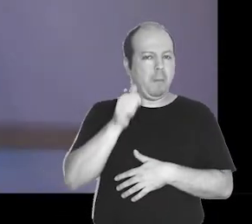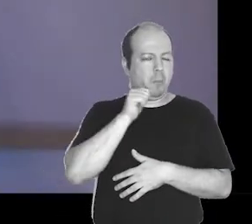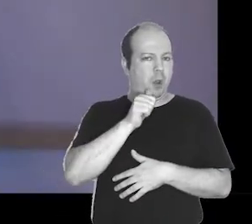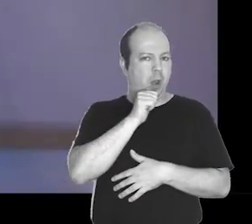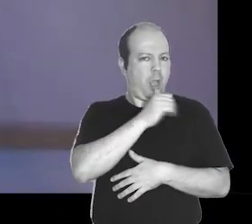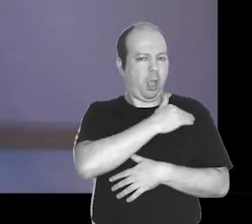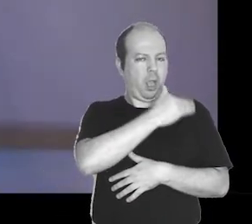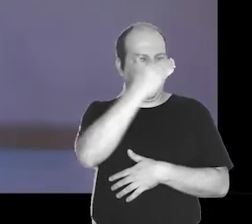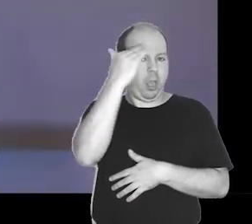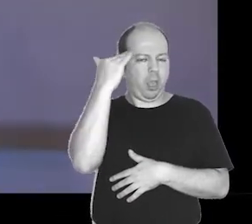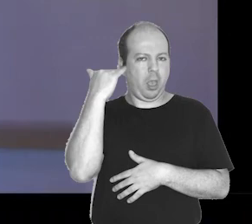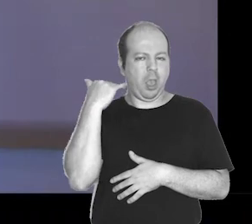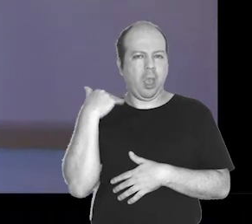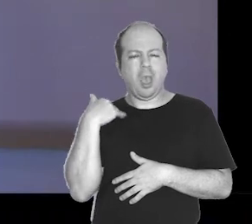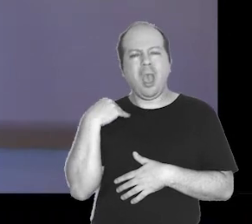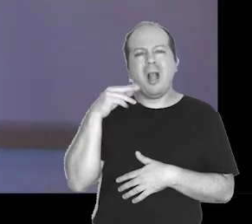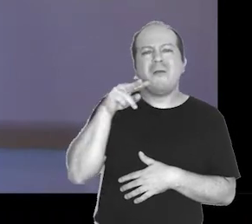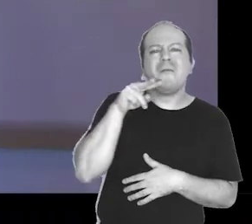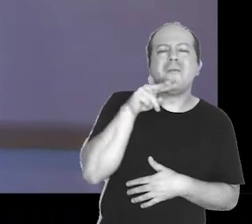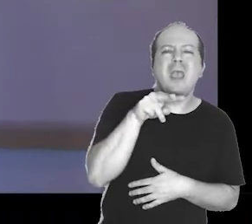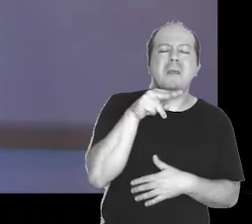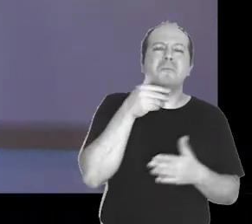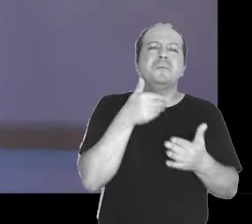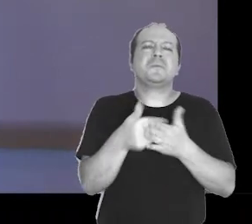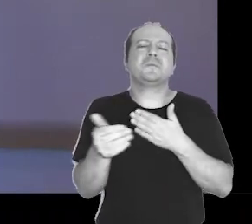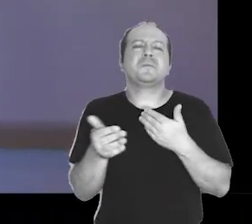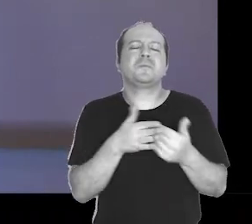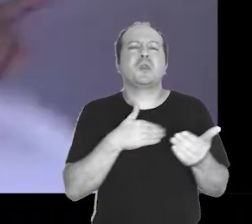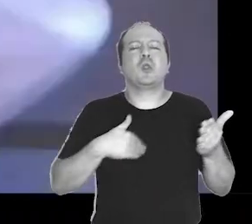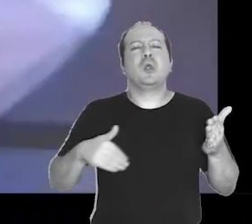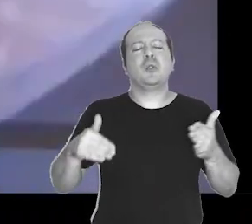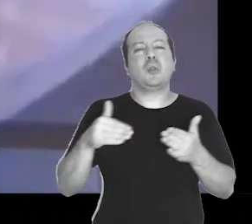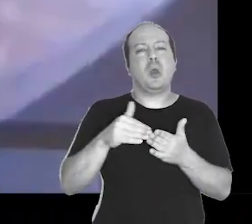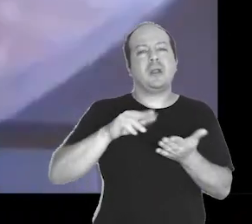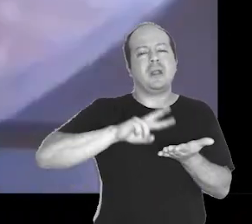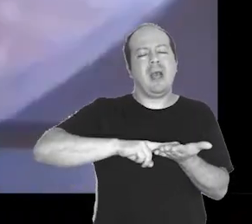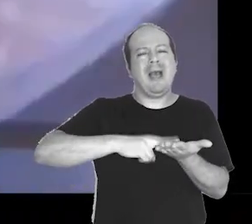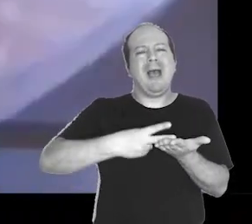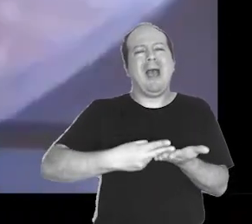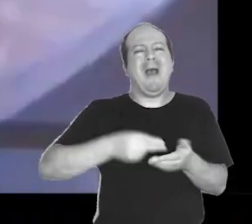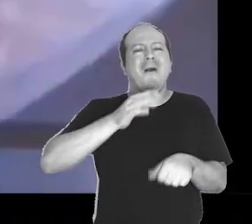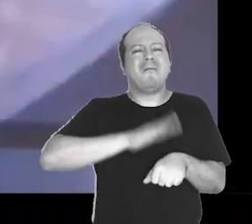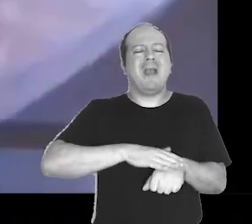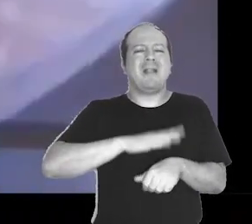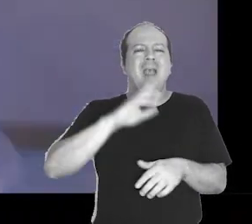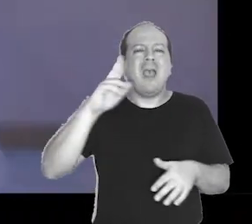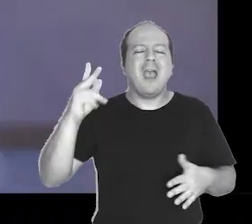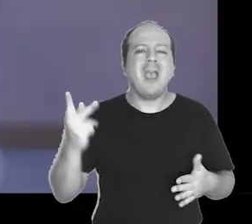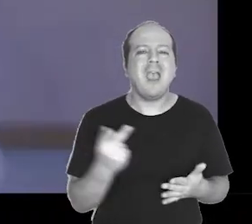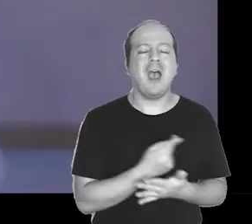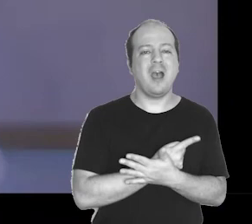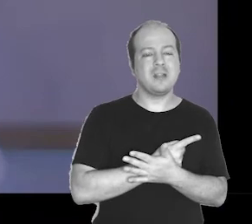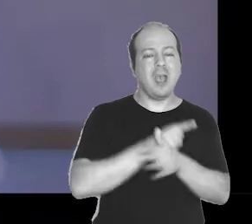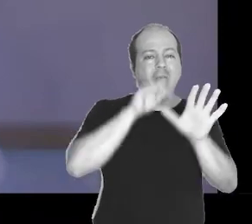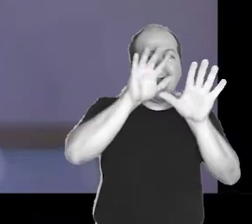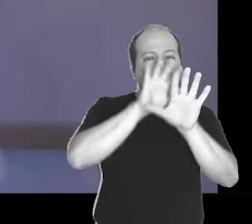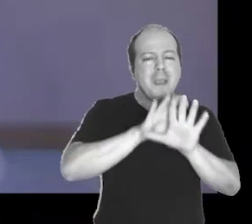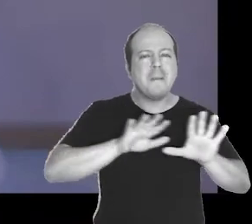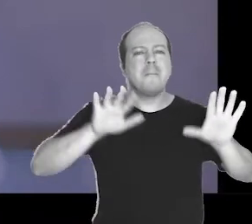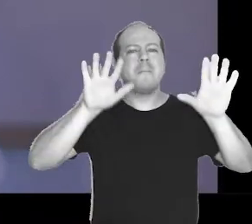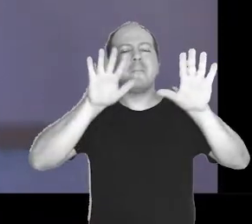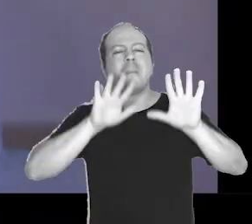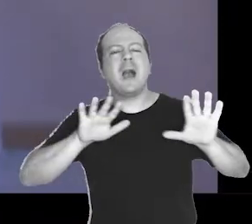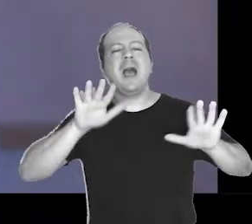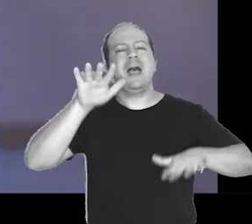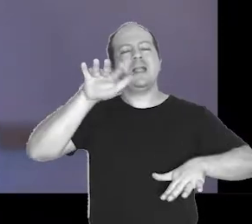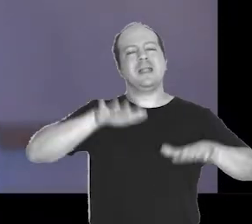veremos, a despeito de toda e qualquer tradução mal feita, a imagem que talvez